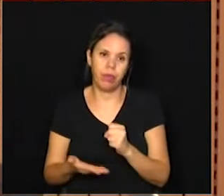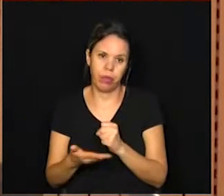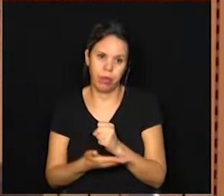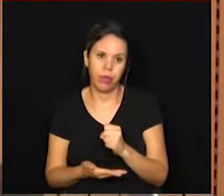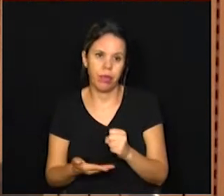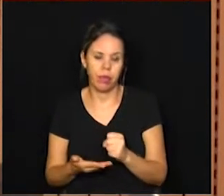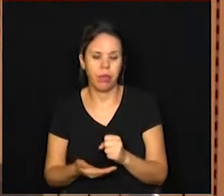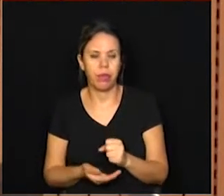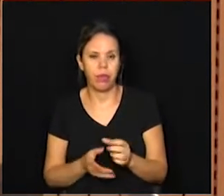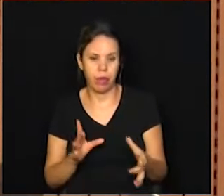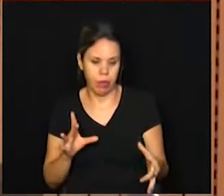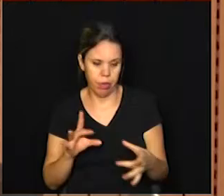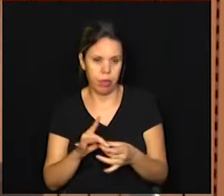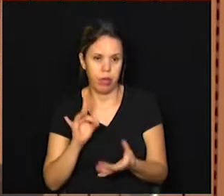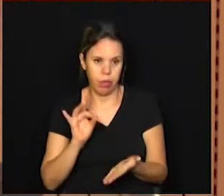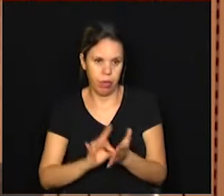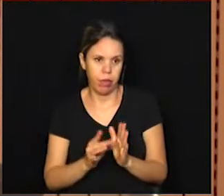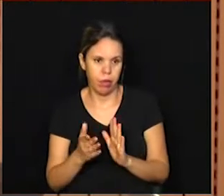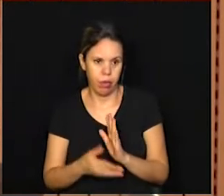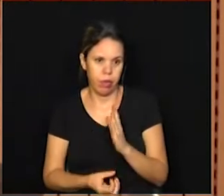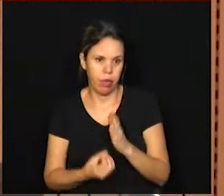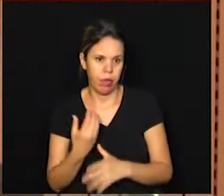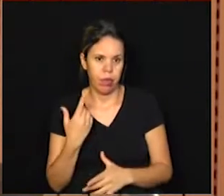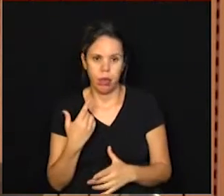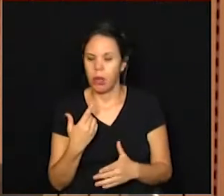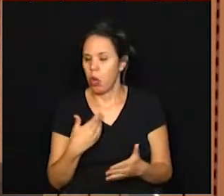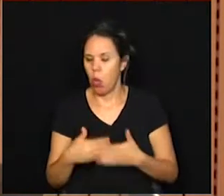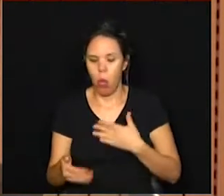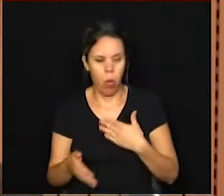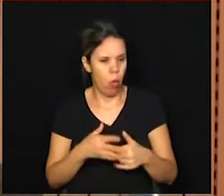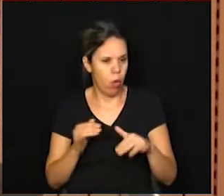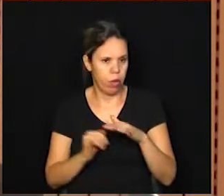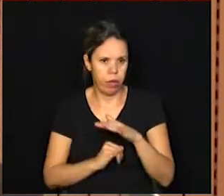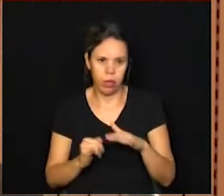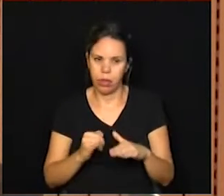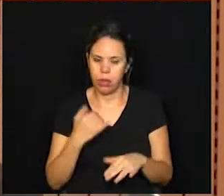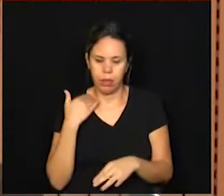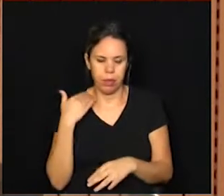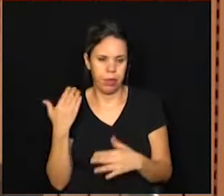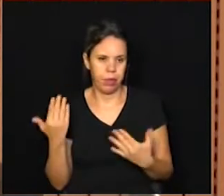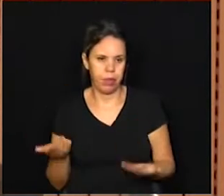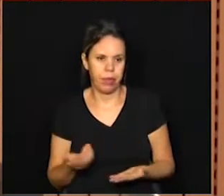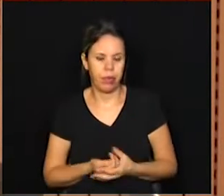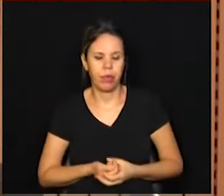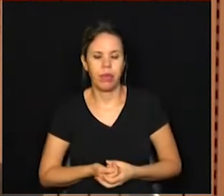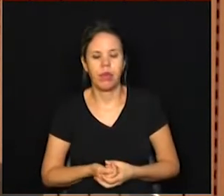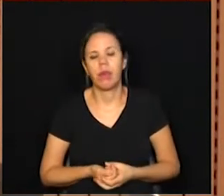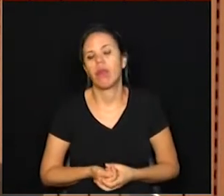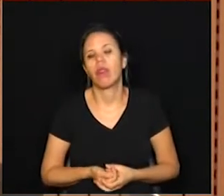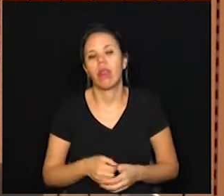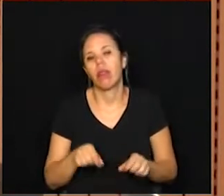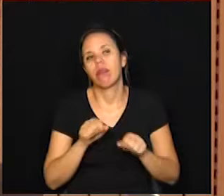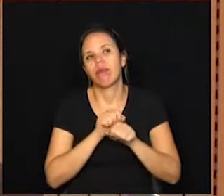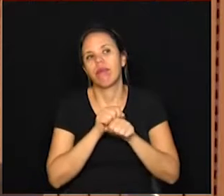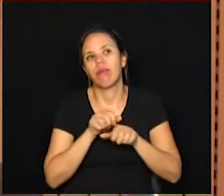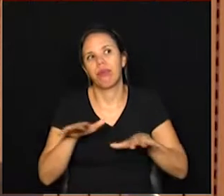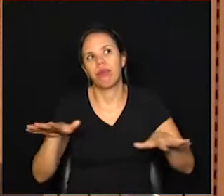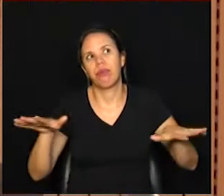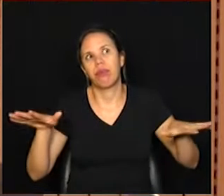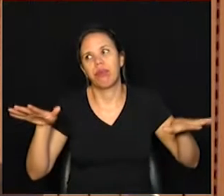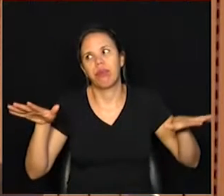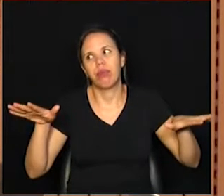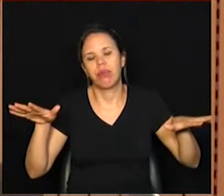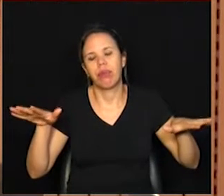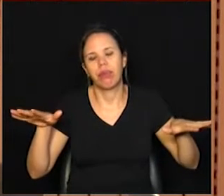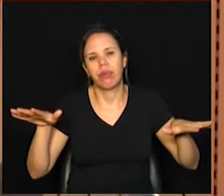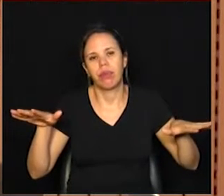crível do que pode acontecer com qualquer instituição financeira, e isso se espalhar na